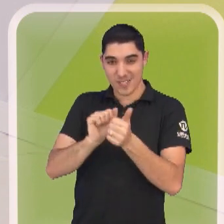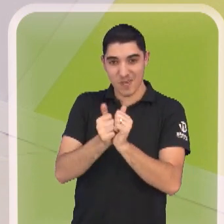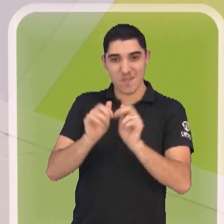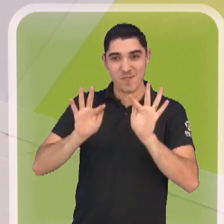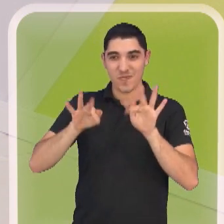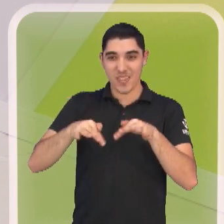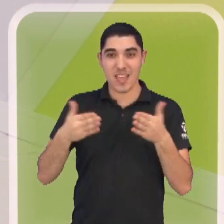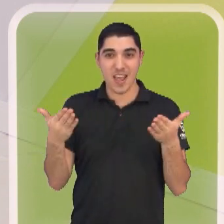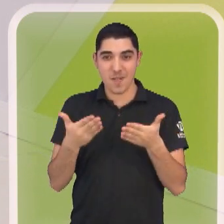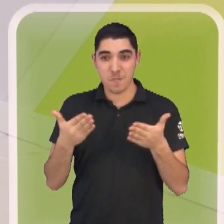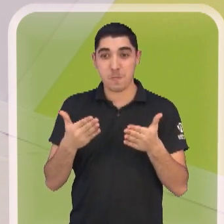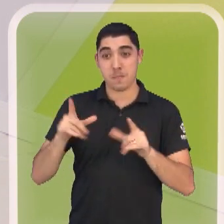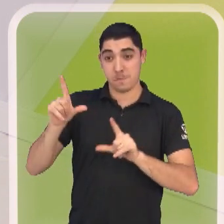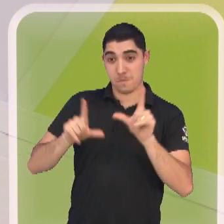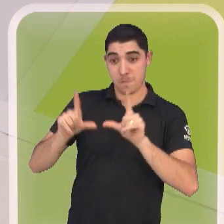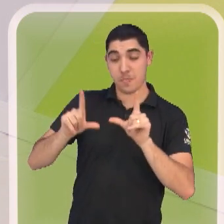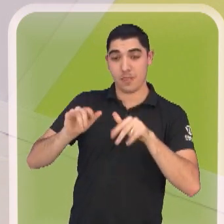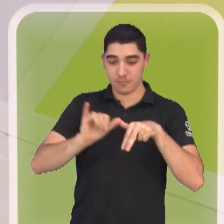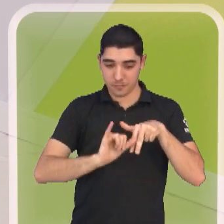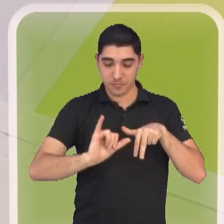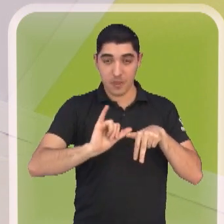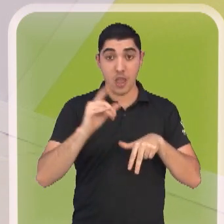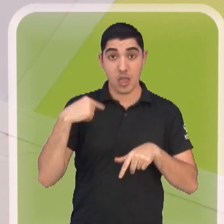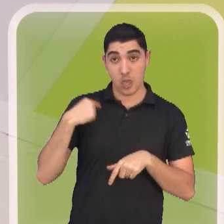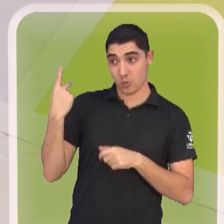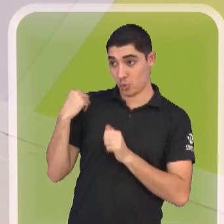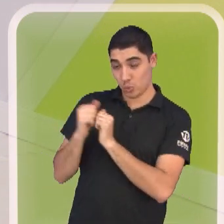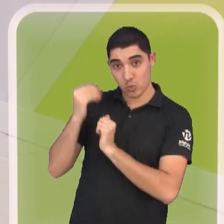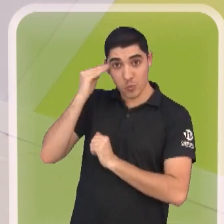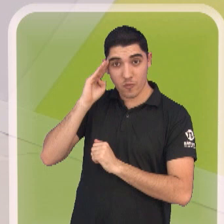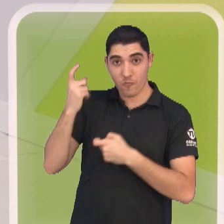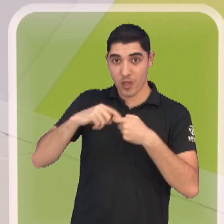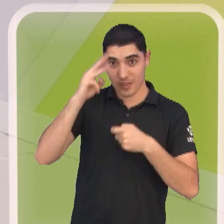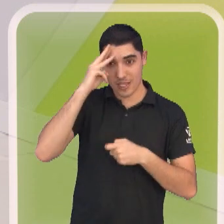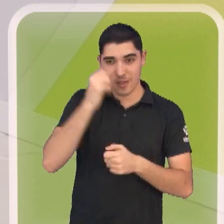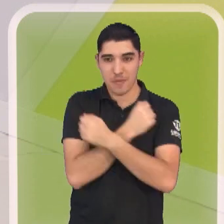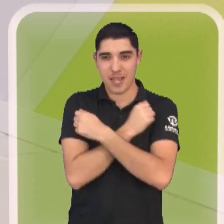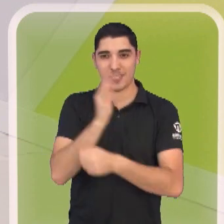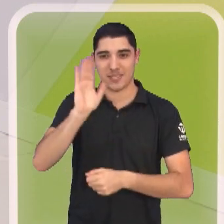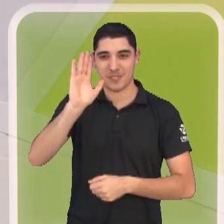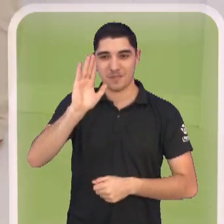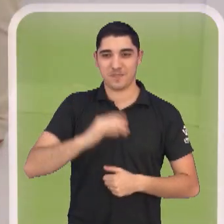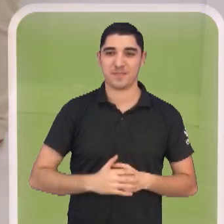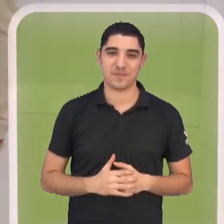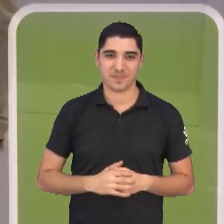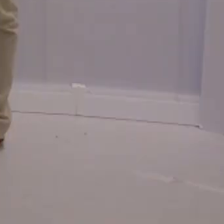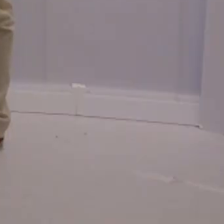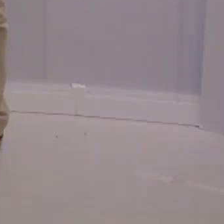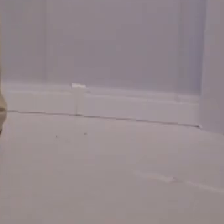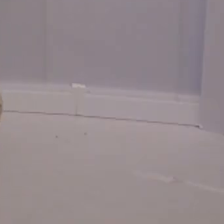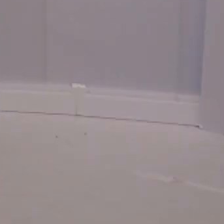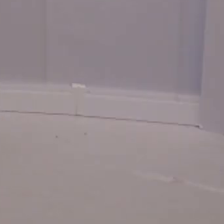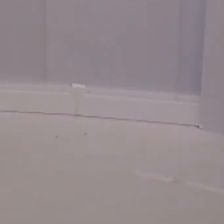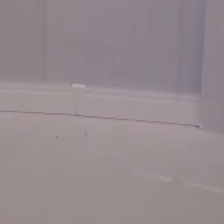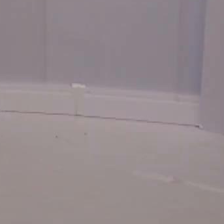você fica então com a palavra Eu e Bruno não voltamos na terça-feira ele vem a parte grande abraço até lá tchau tchau